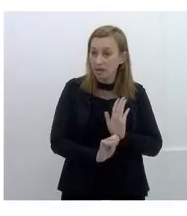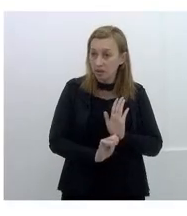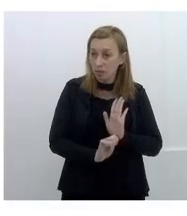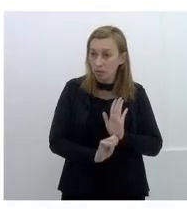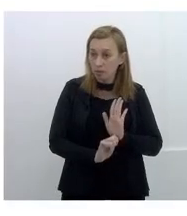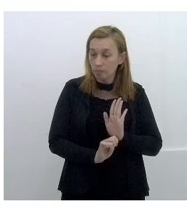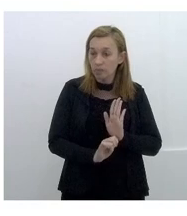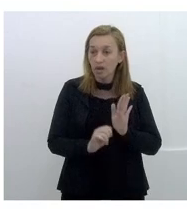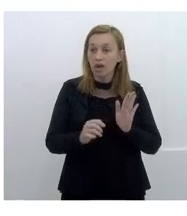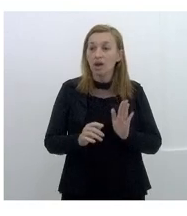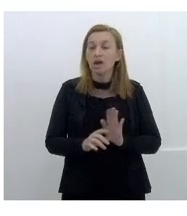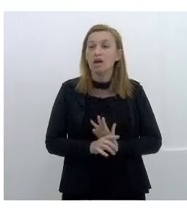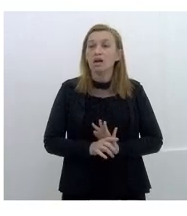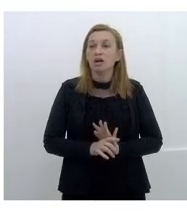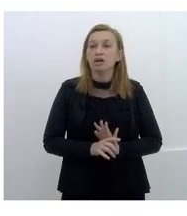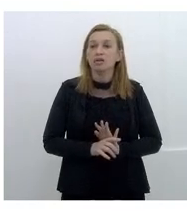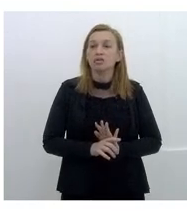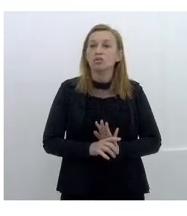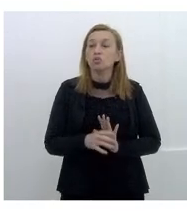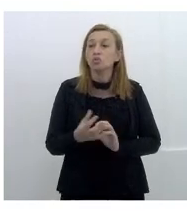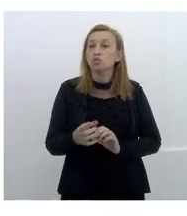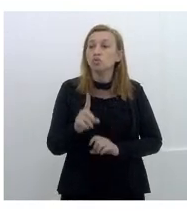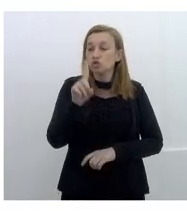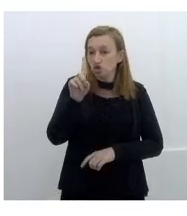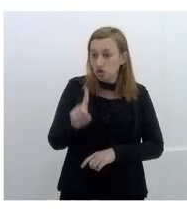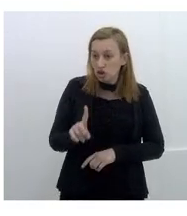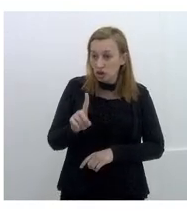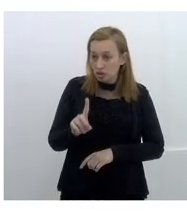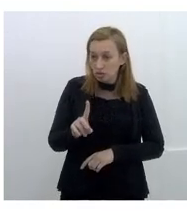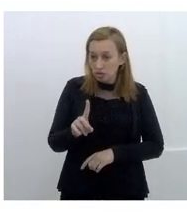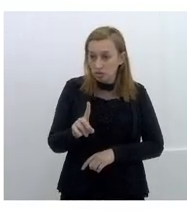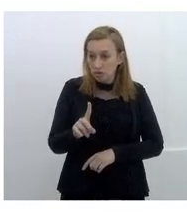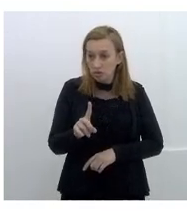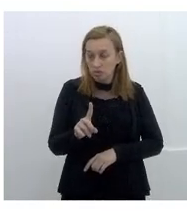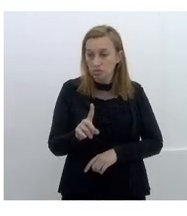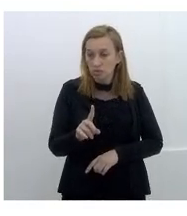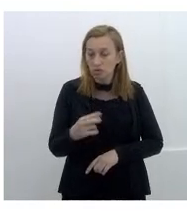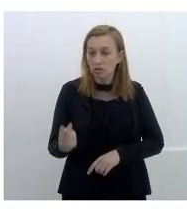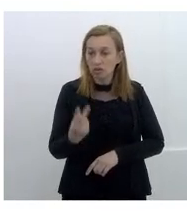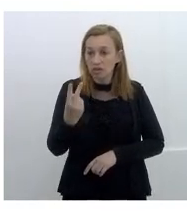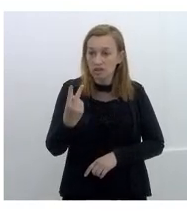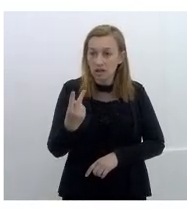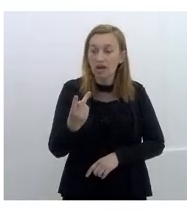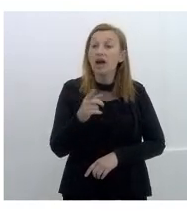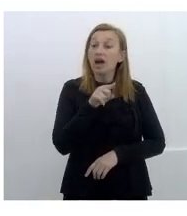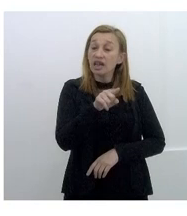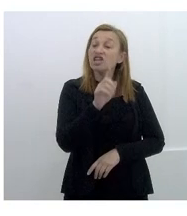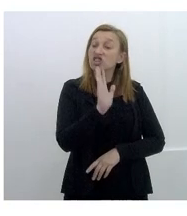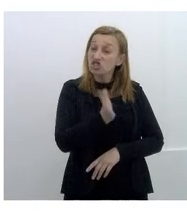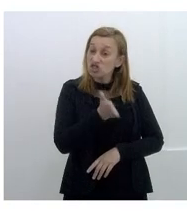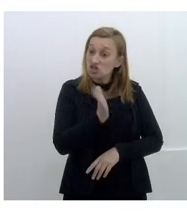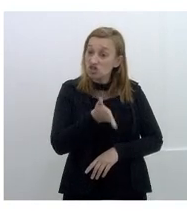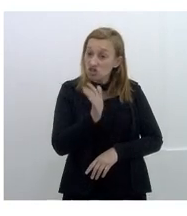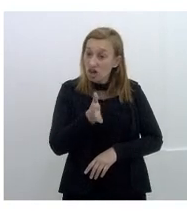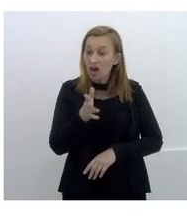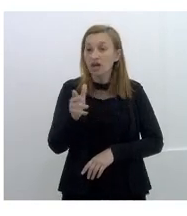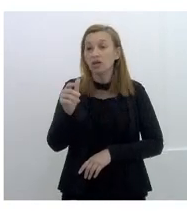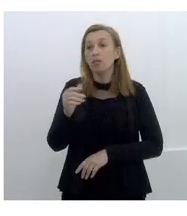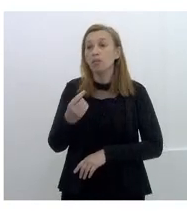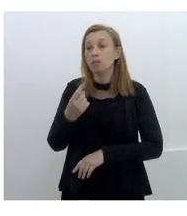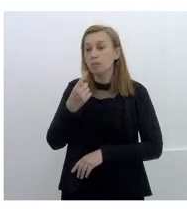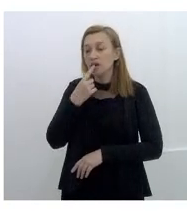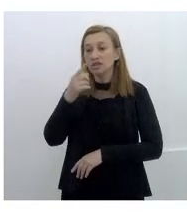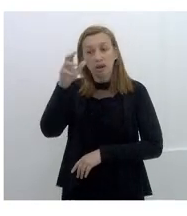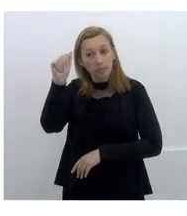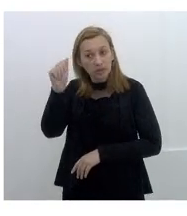é a preservação do direito adquirido para aqueles que já cumpriram os requisitos para se aposentar